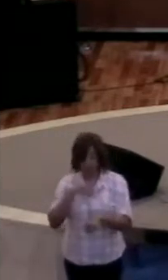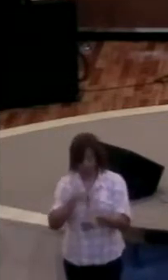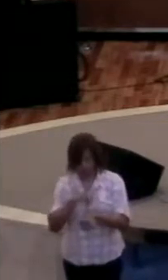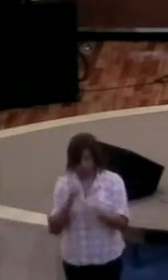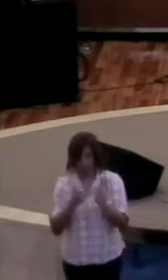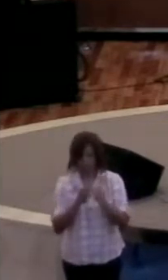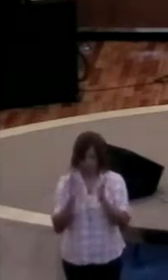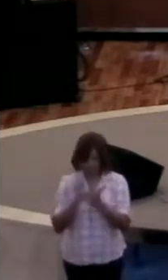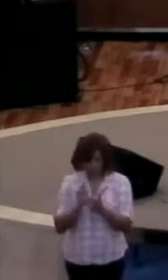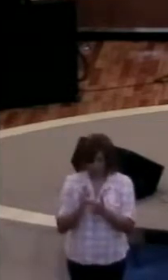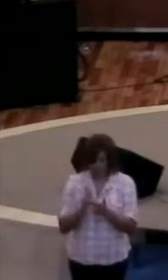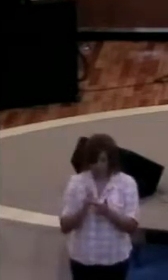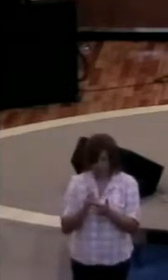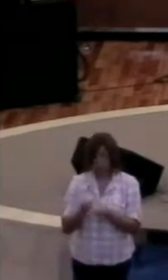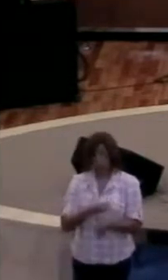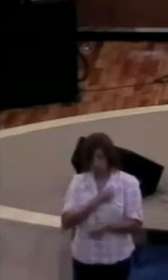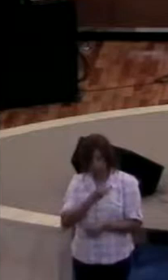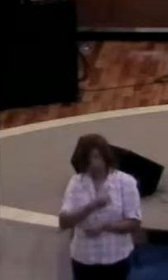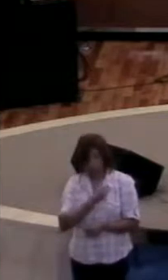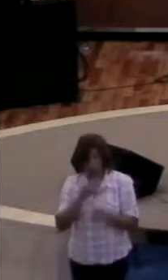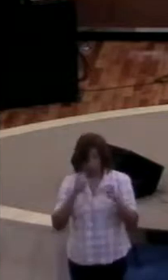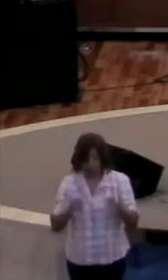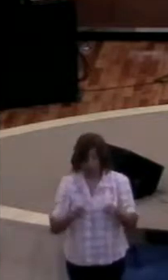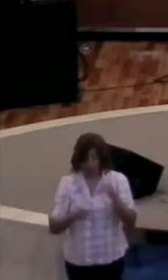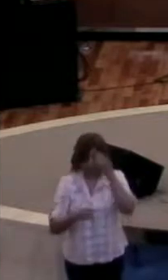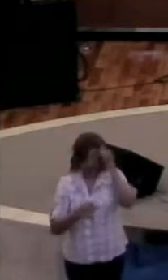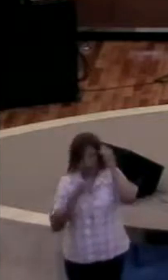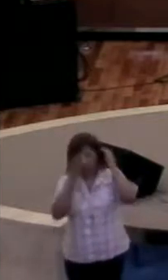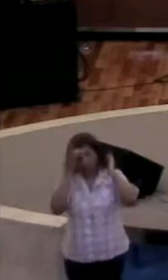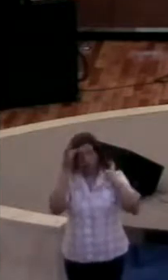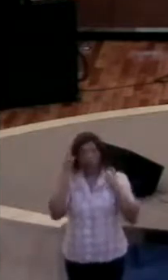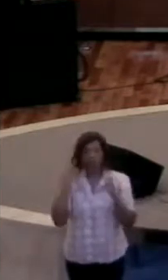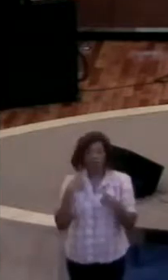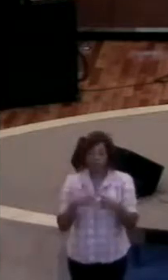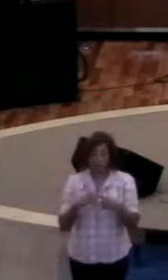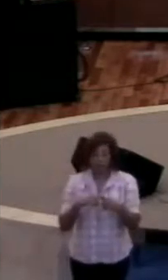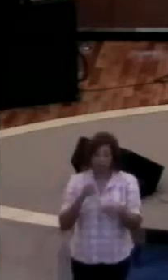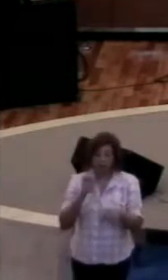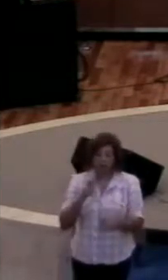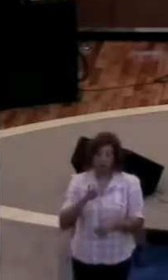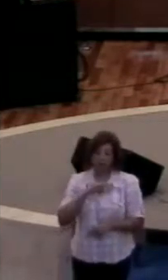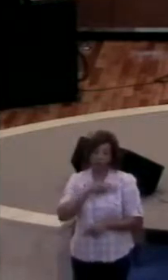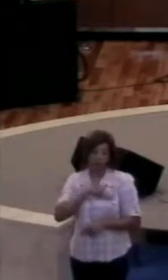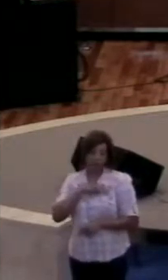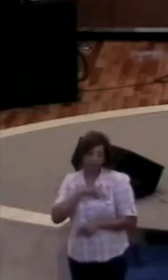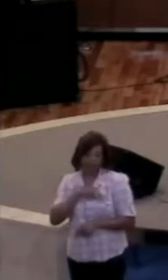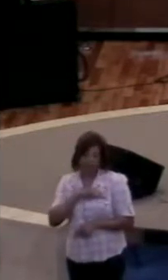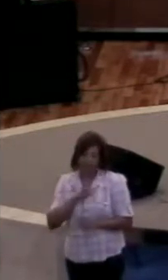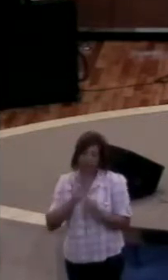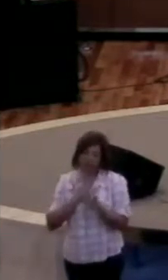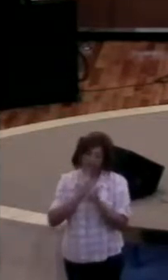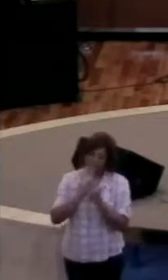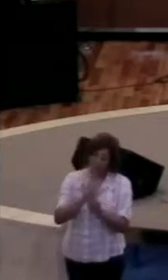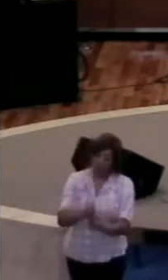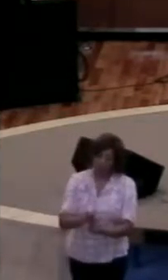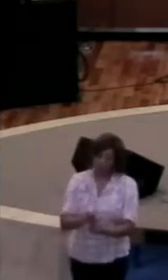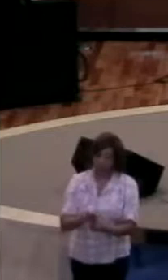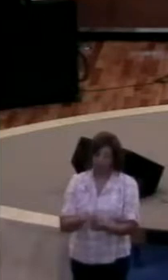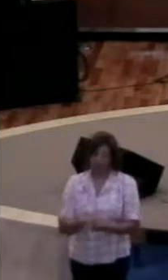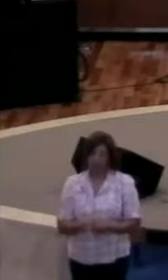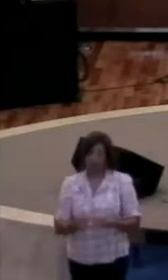foram contados. Logo, mas por que que só Mateus registra isso? Mateus registra isso para que os